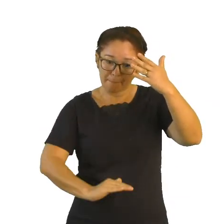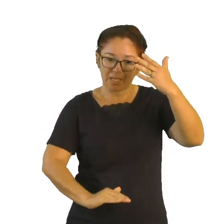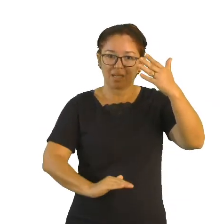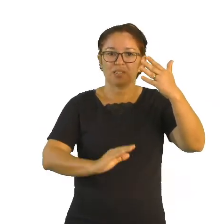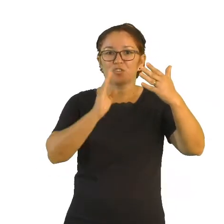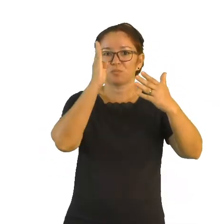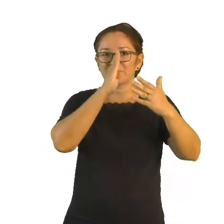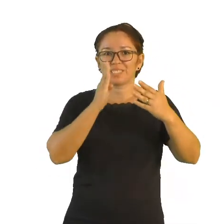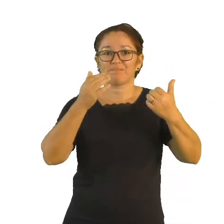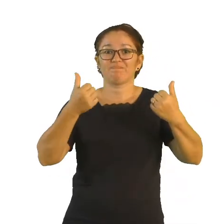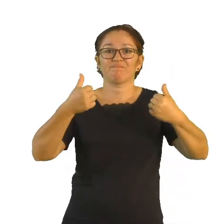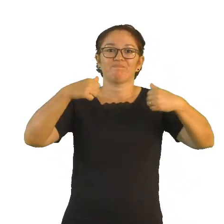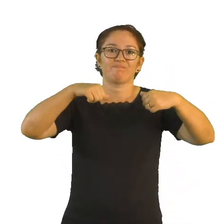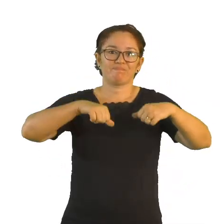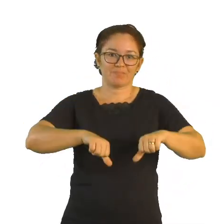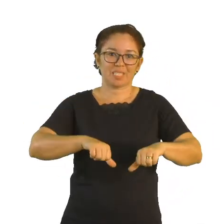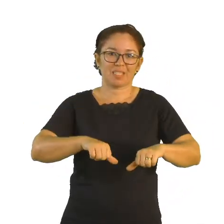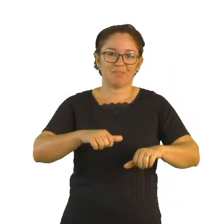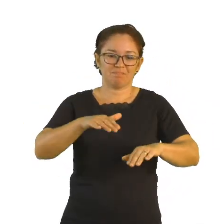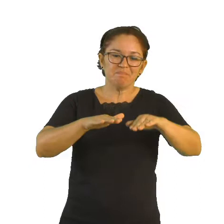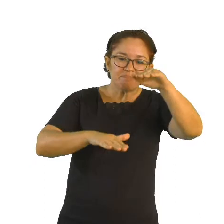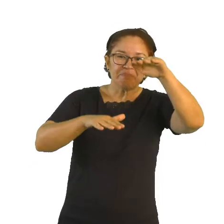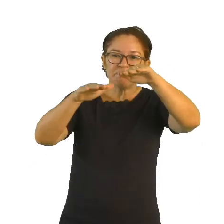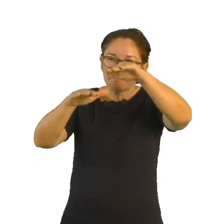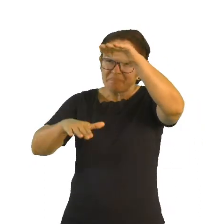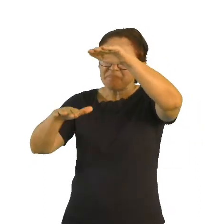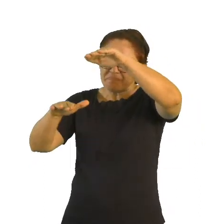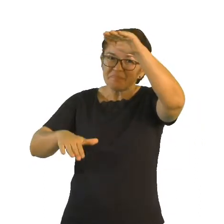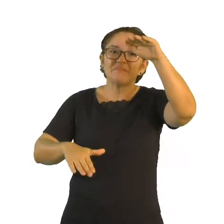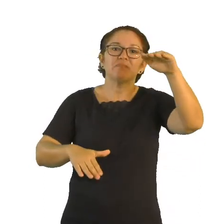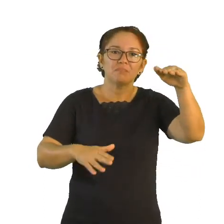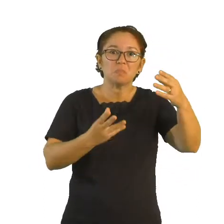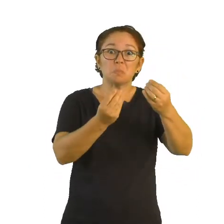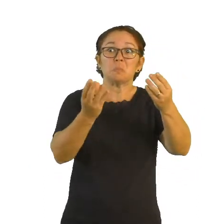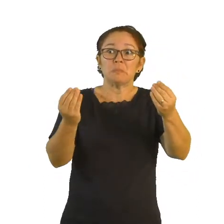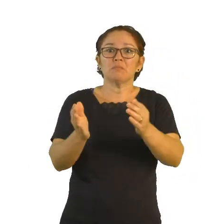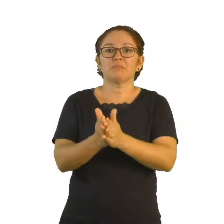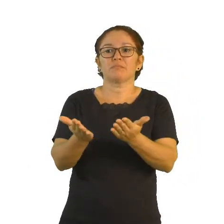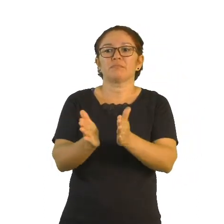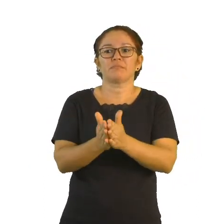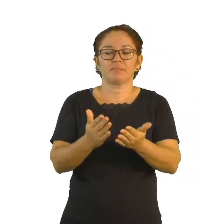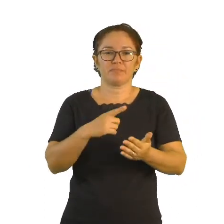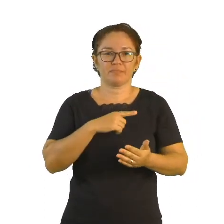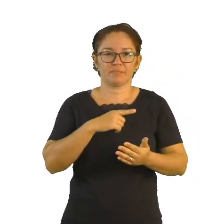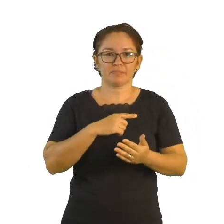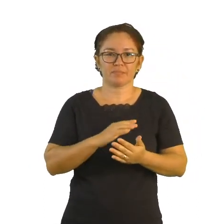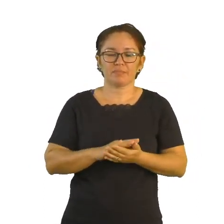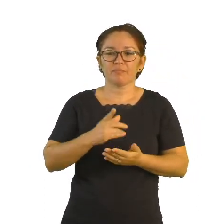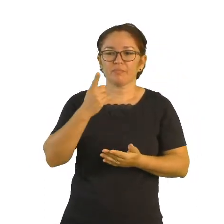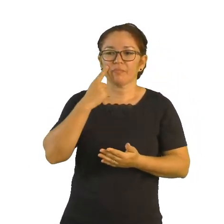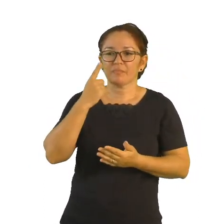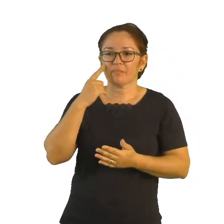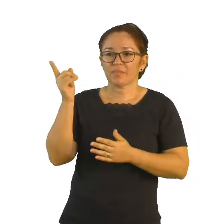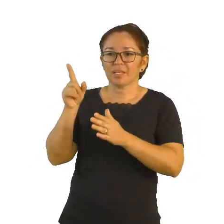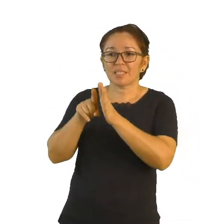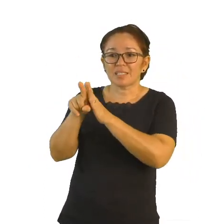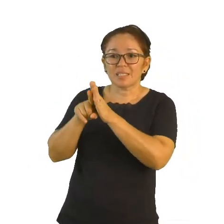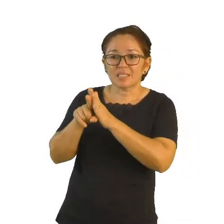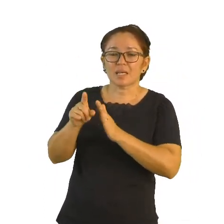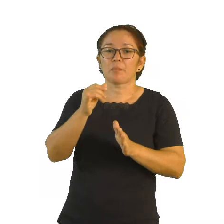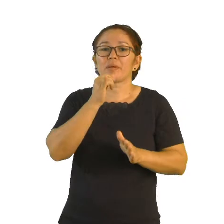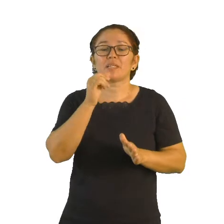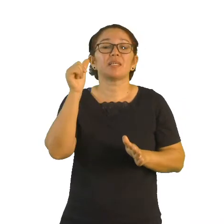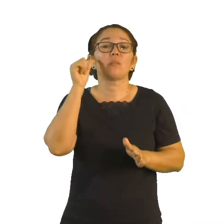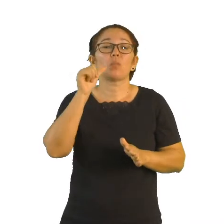O infográfico ele apresenta a distribuição de renda no Brasil entre mulheres negras,